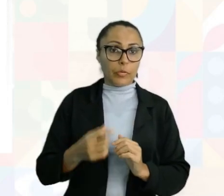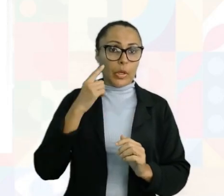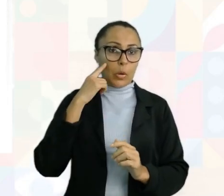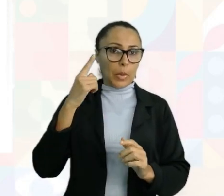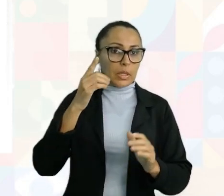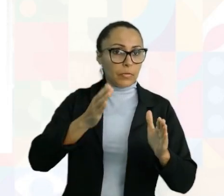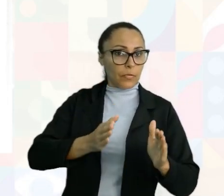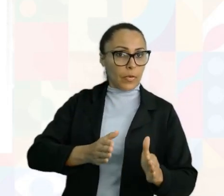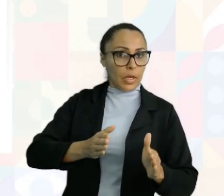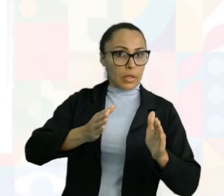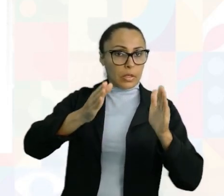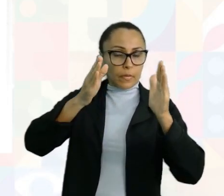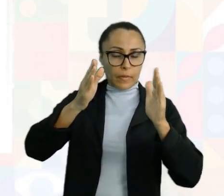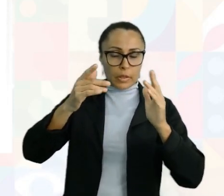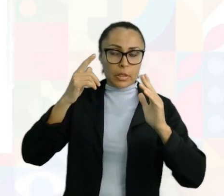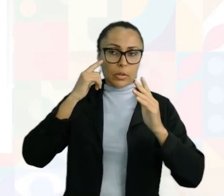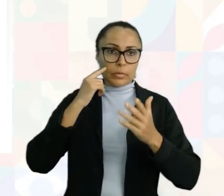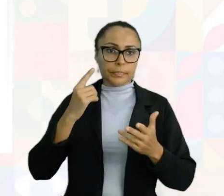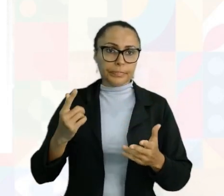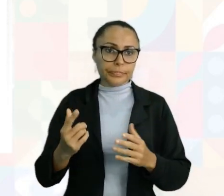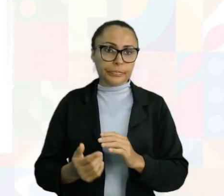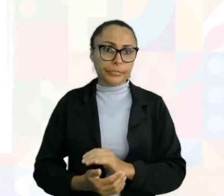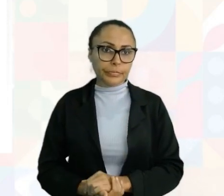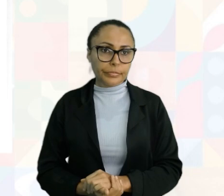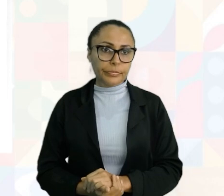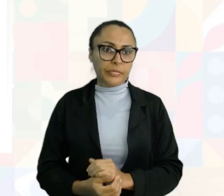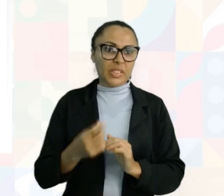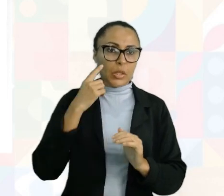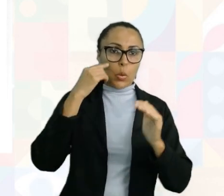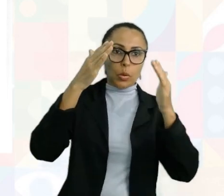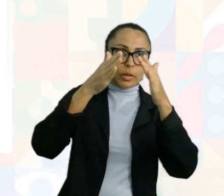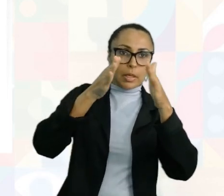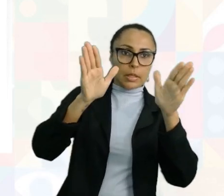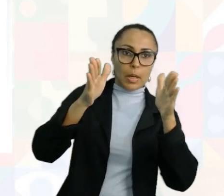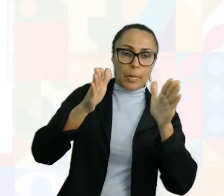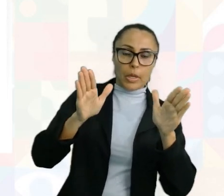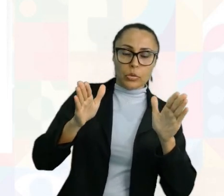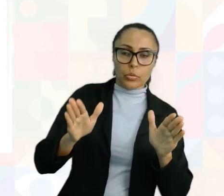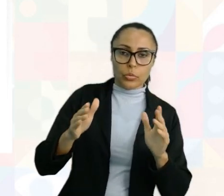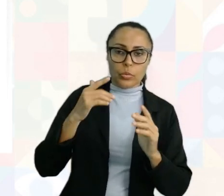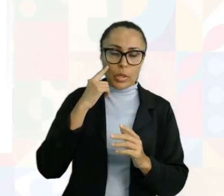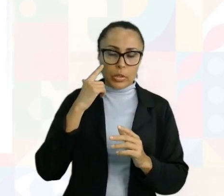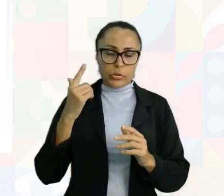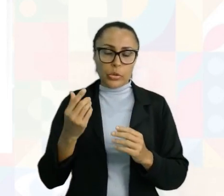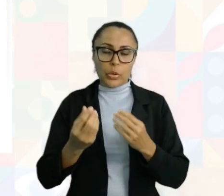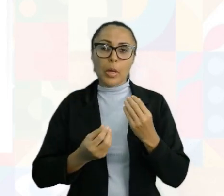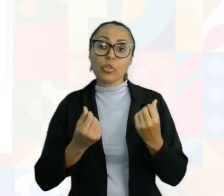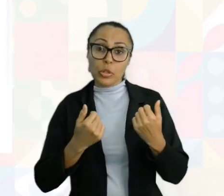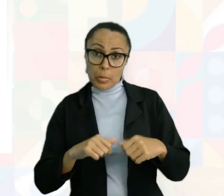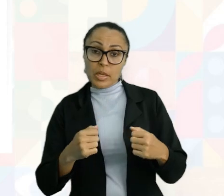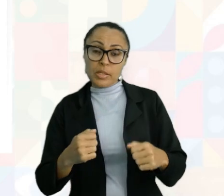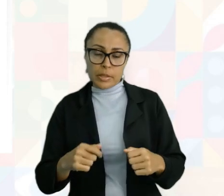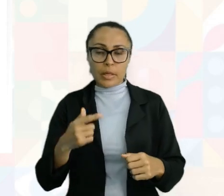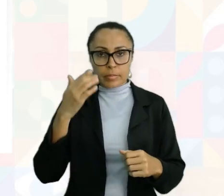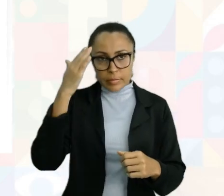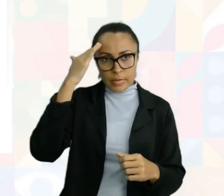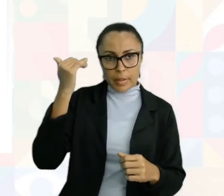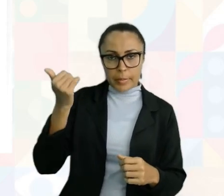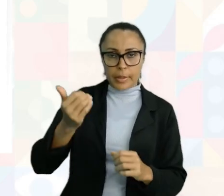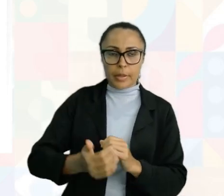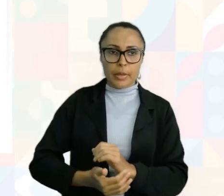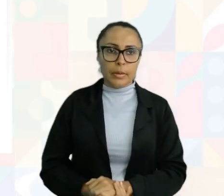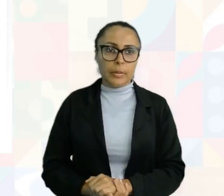verticalmente, a questão de forro, a questão das aberturas, dos móveis que a gente vai colocar ali, a gente precisa ter essa noção do corte.